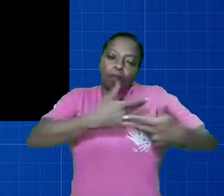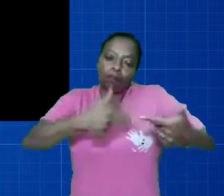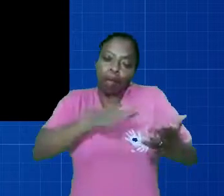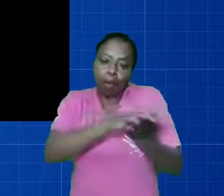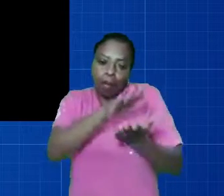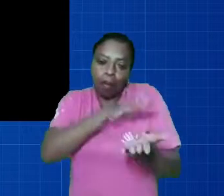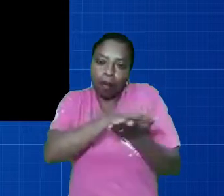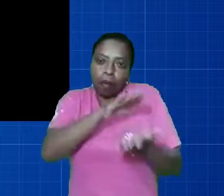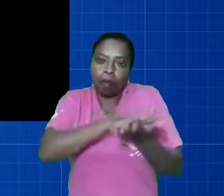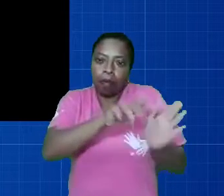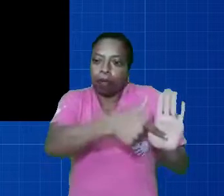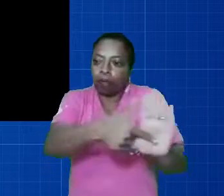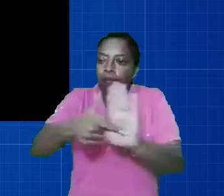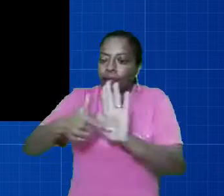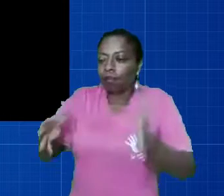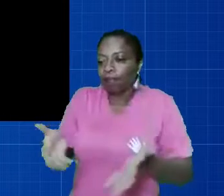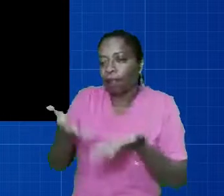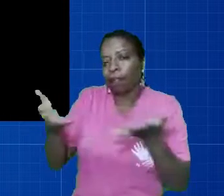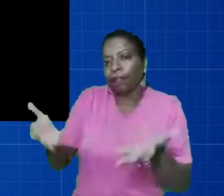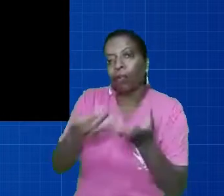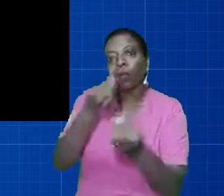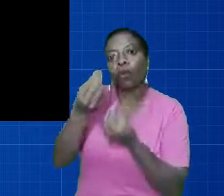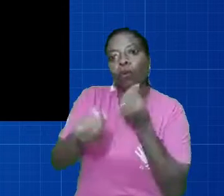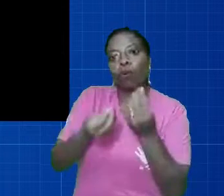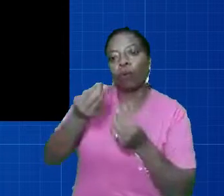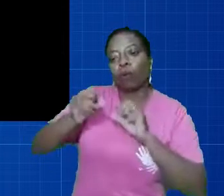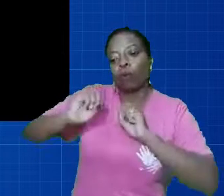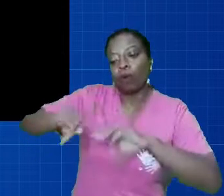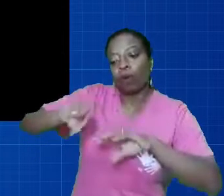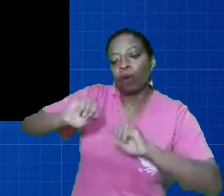né, para incentivar